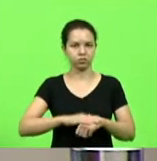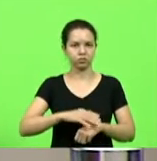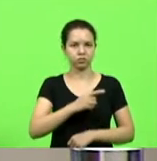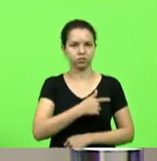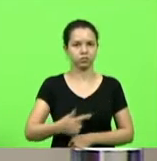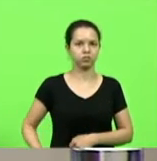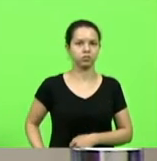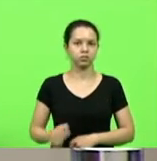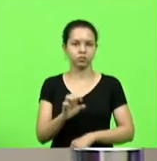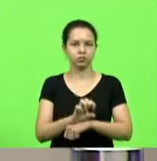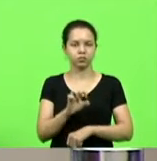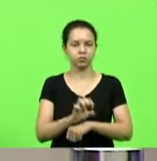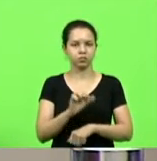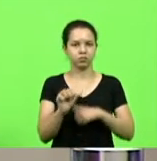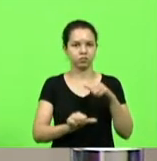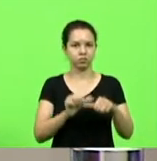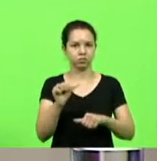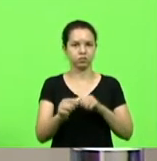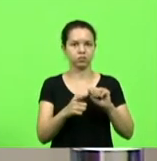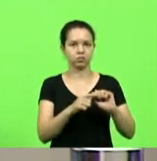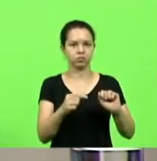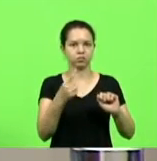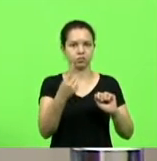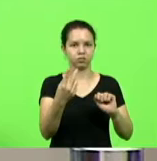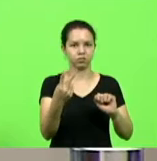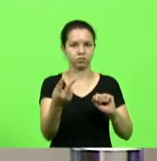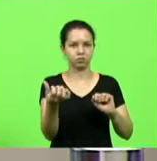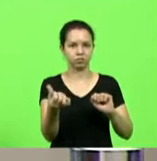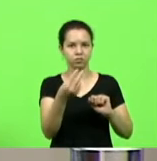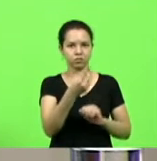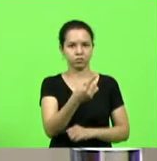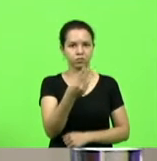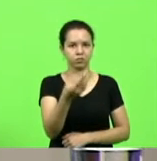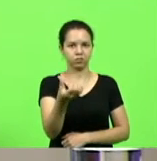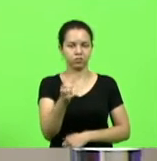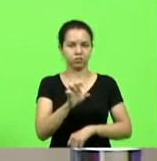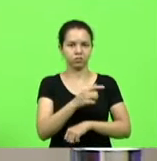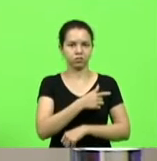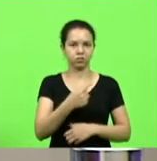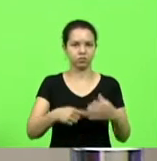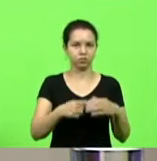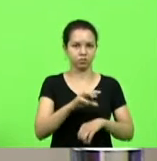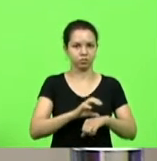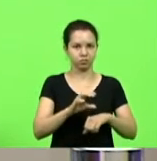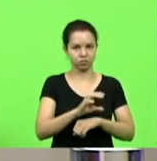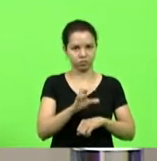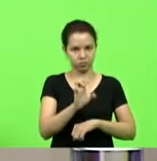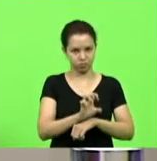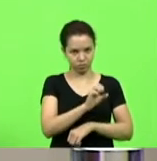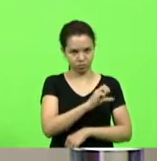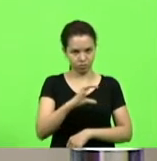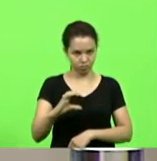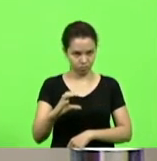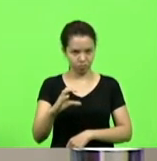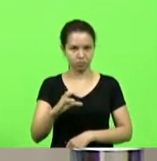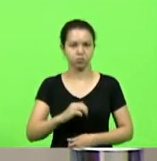Estado. Altera os artigos 123 e 136 da Constituição do Estado de Santa Catarina e estabelece outras providências.